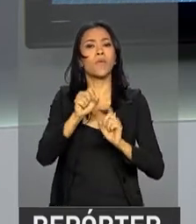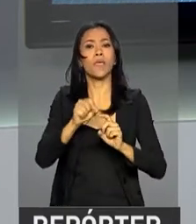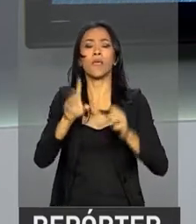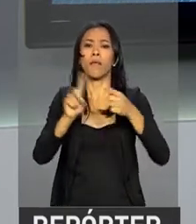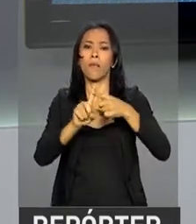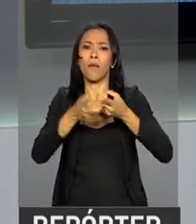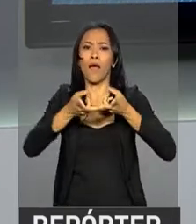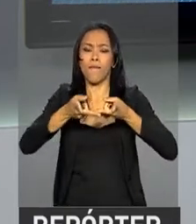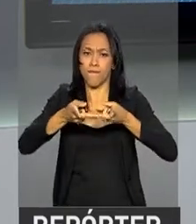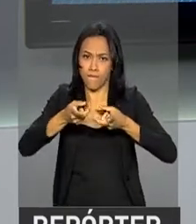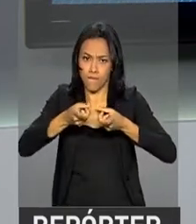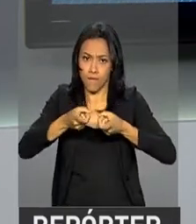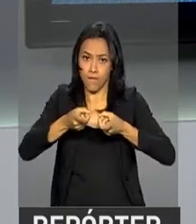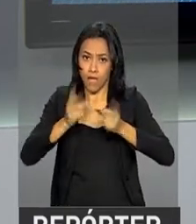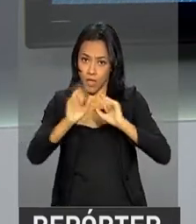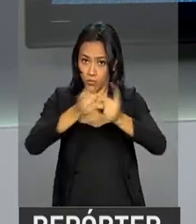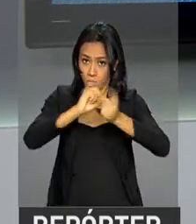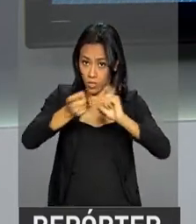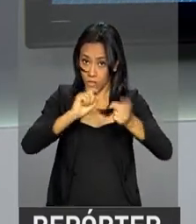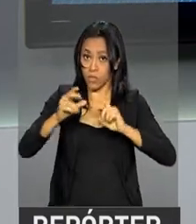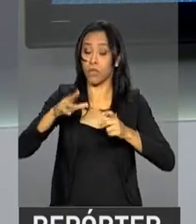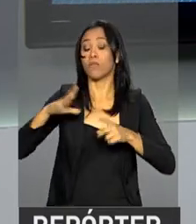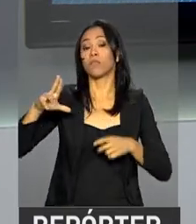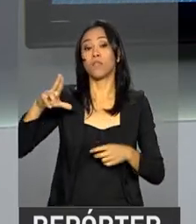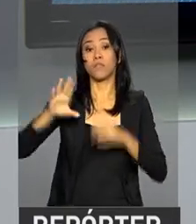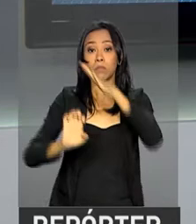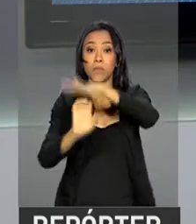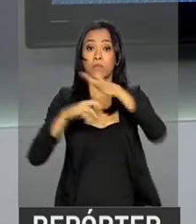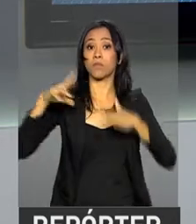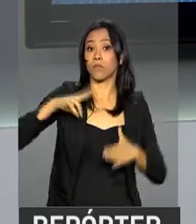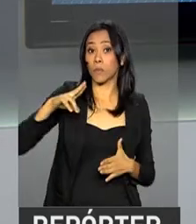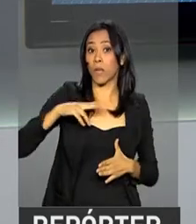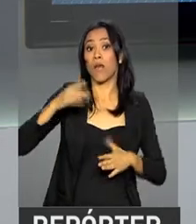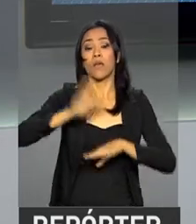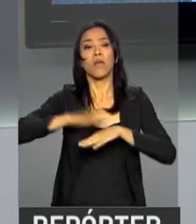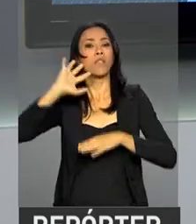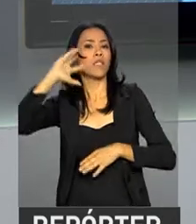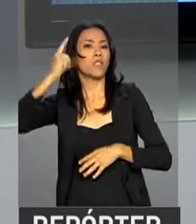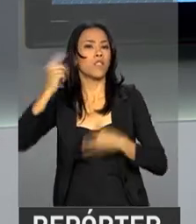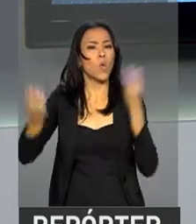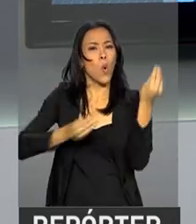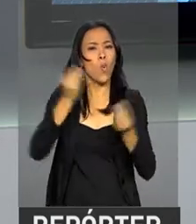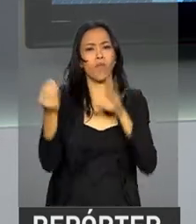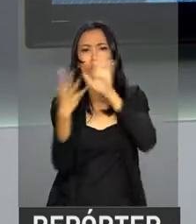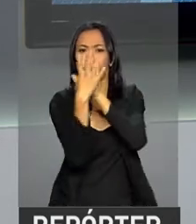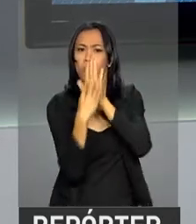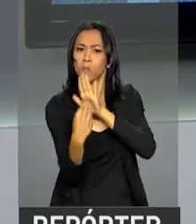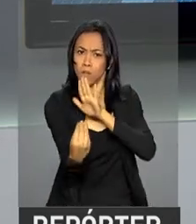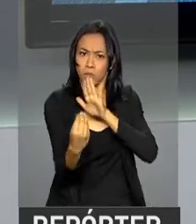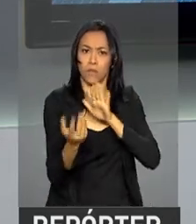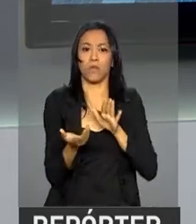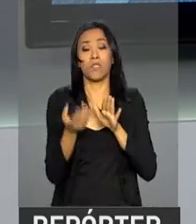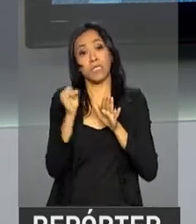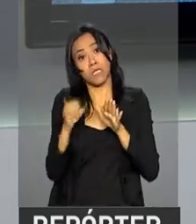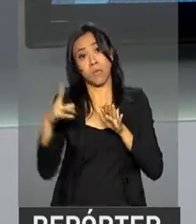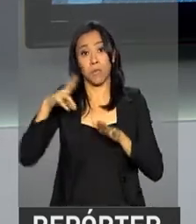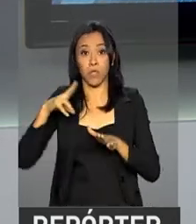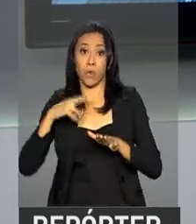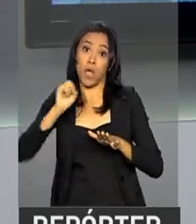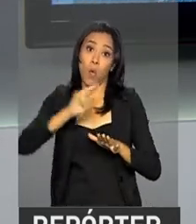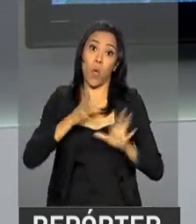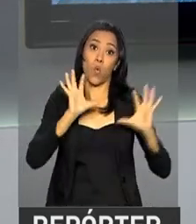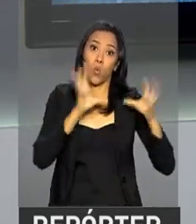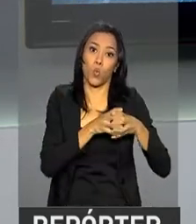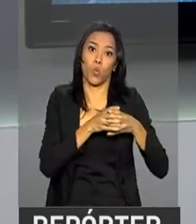O Ministério dos Transportes, Portos e Aviação Civil ainda vai decidir como será o modelo das concessões, se individual ou em